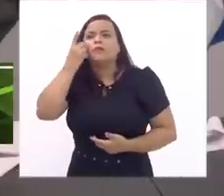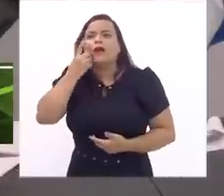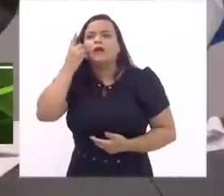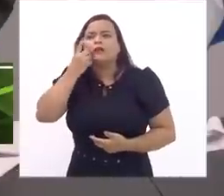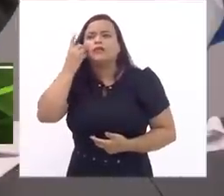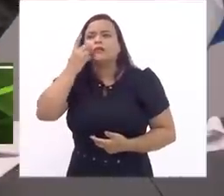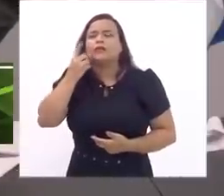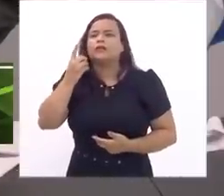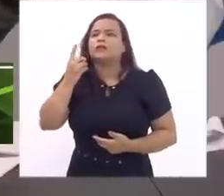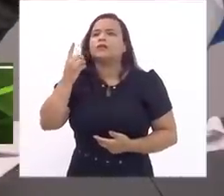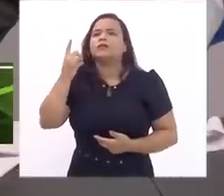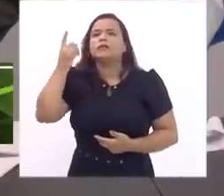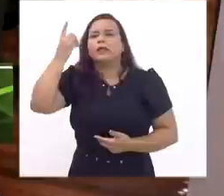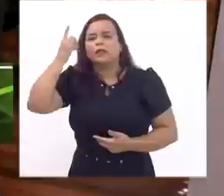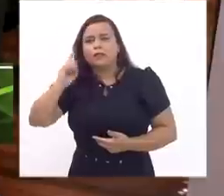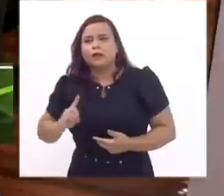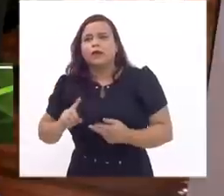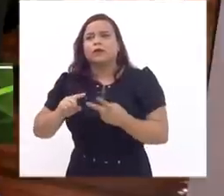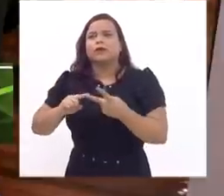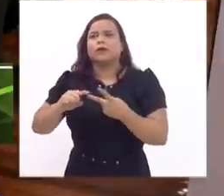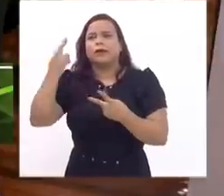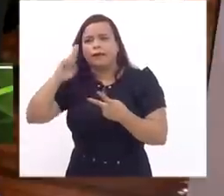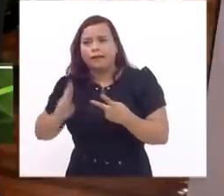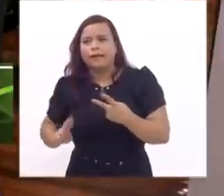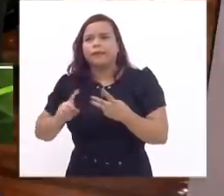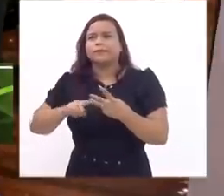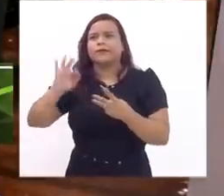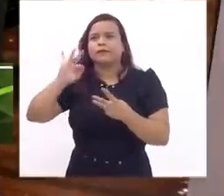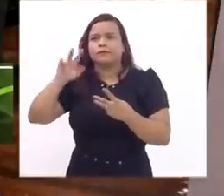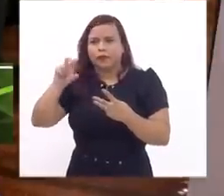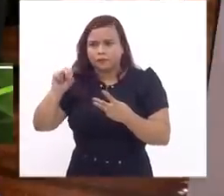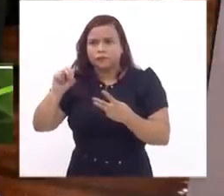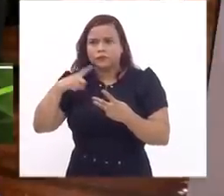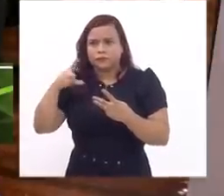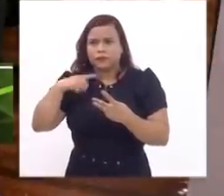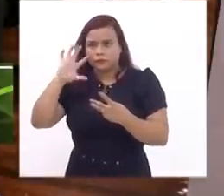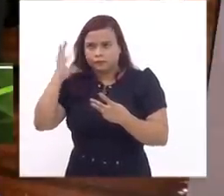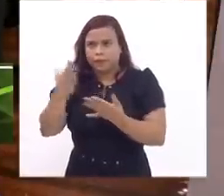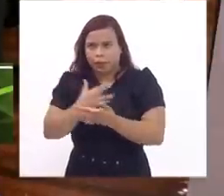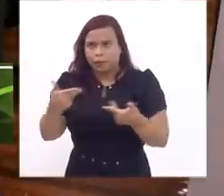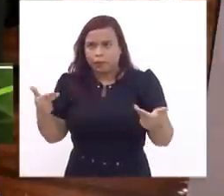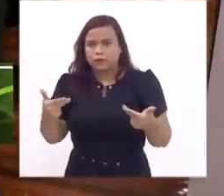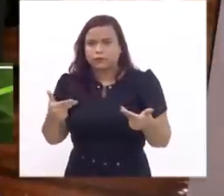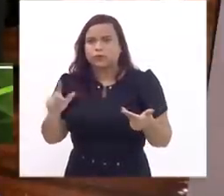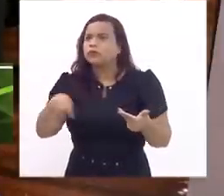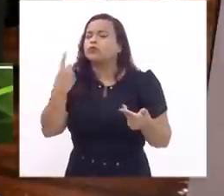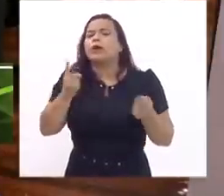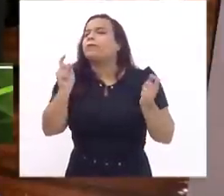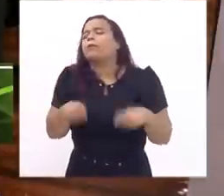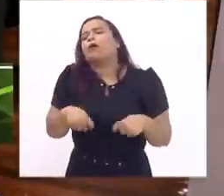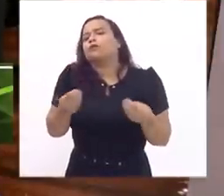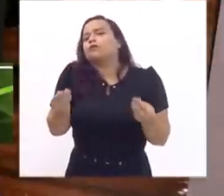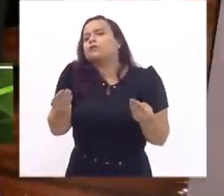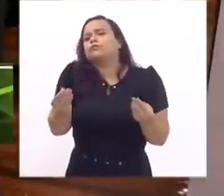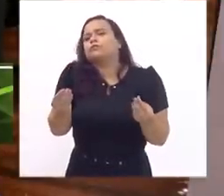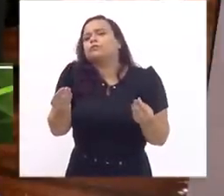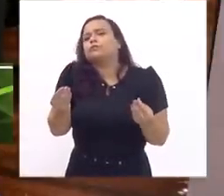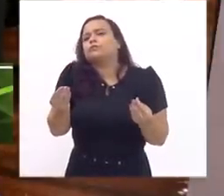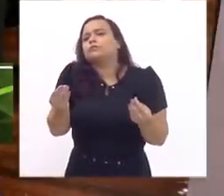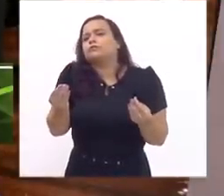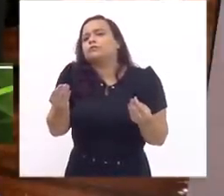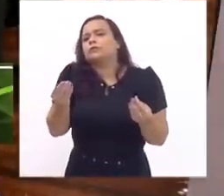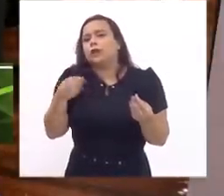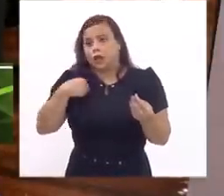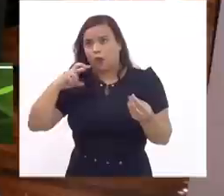Deputadas Dani, Renata e Flávio. Nós poderíamos fazer um